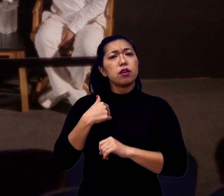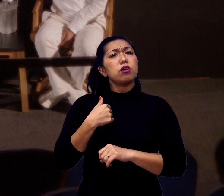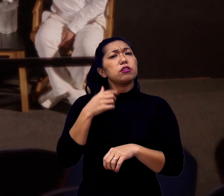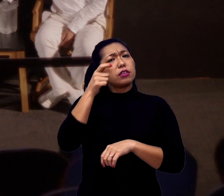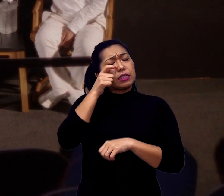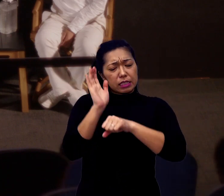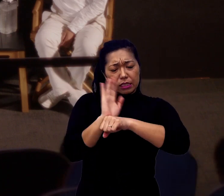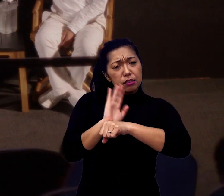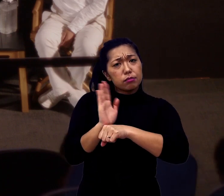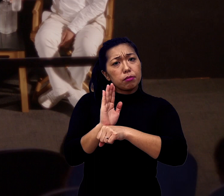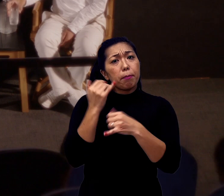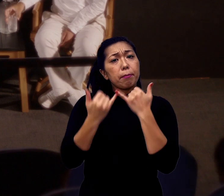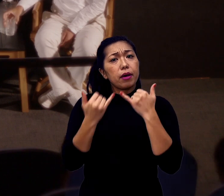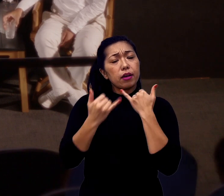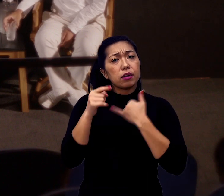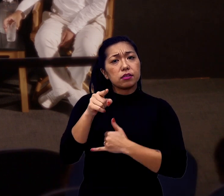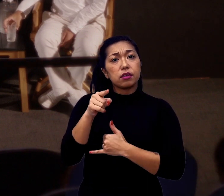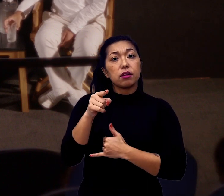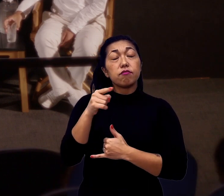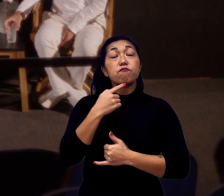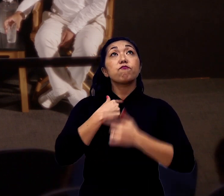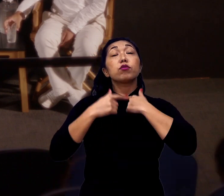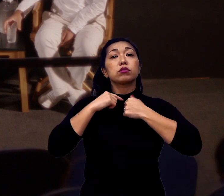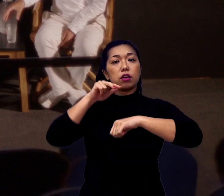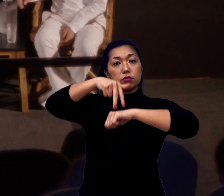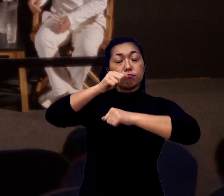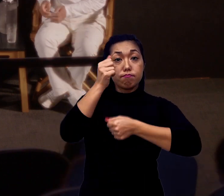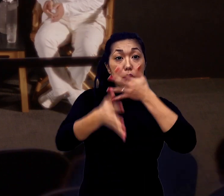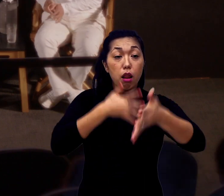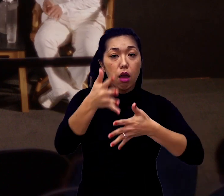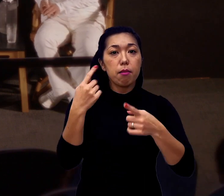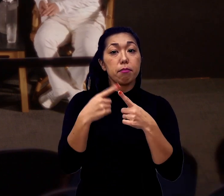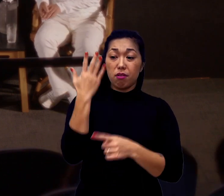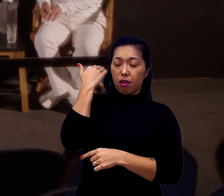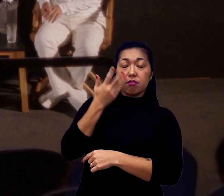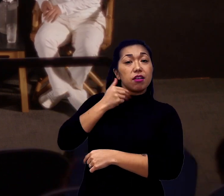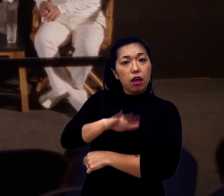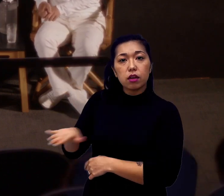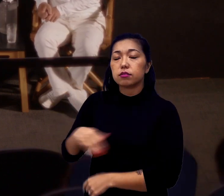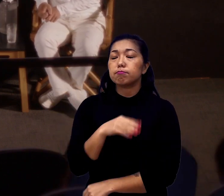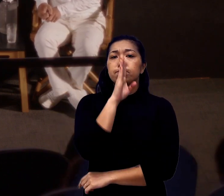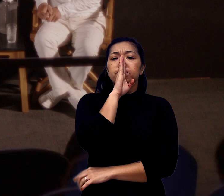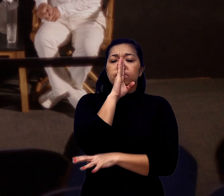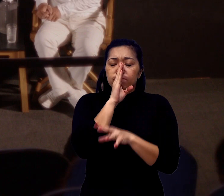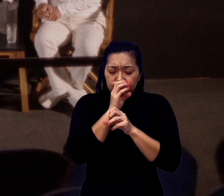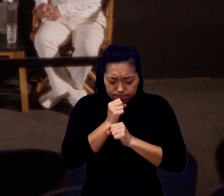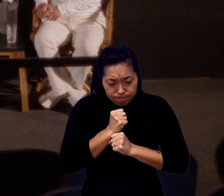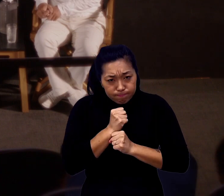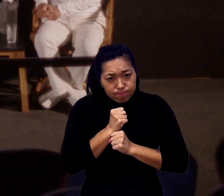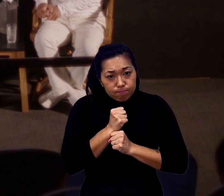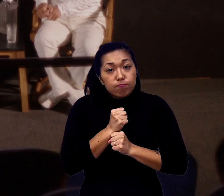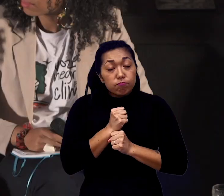Quando eu assisto esse filme, eu vejo que é o Edward querendo falar, porque ele foi uma criança silenciada, como muitas de